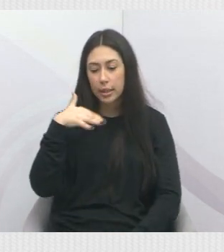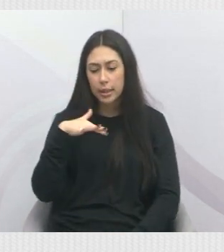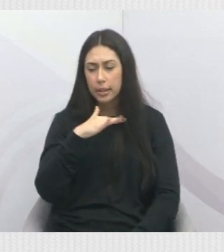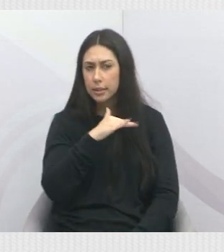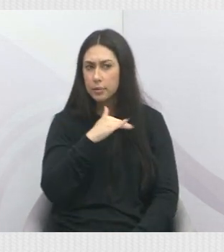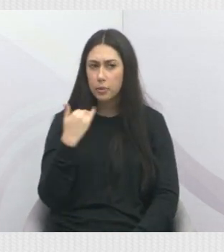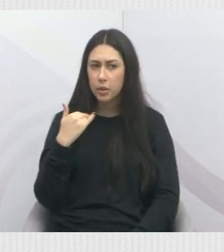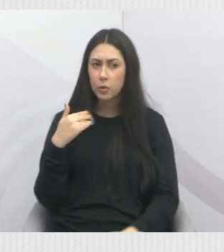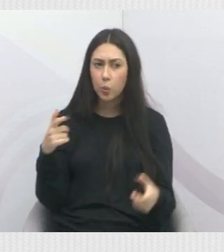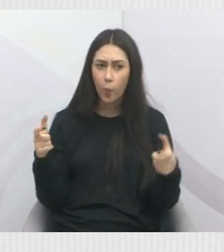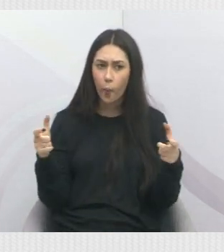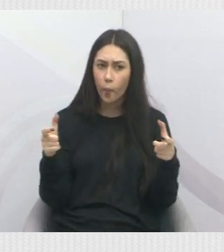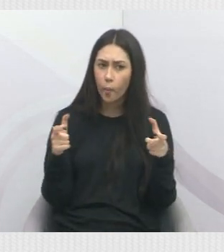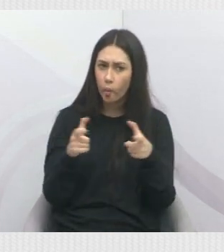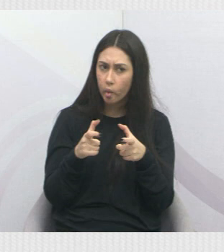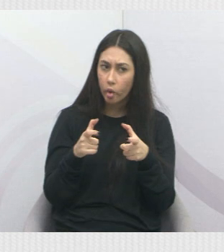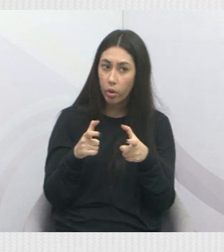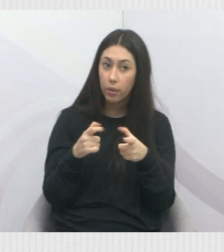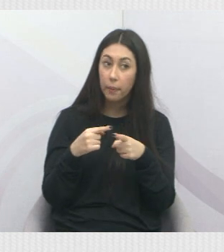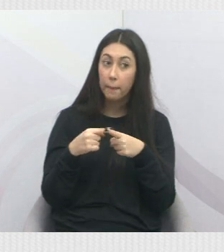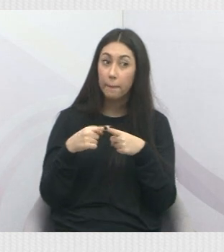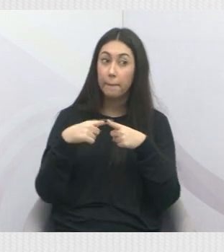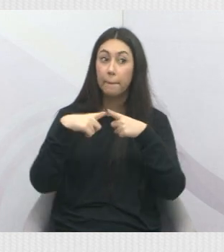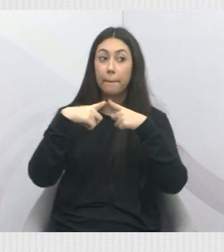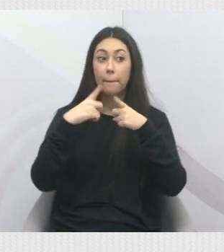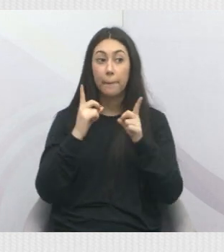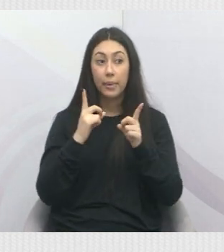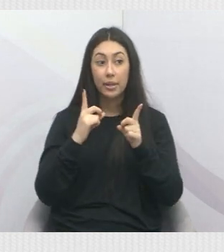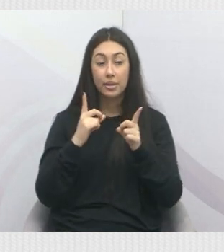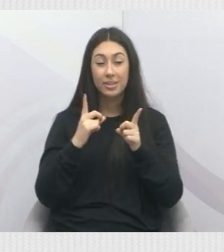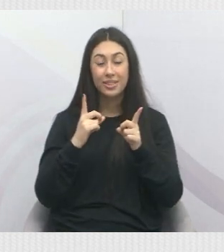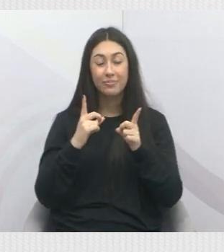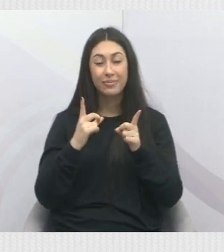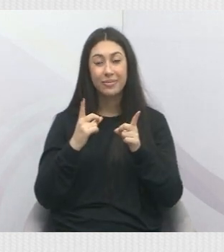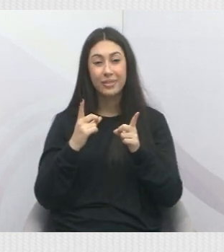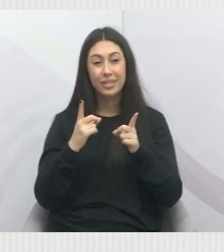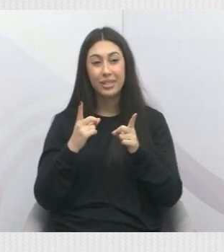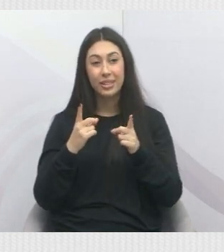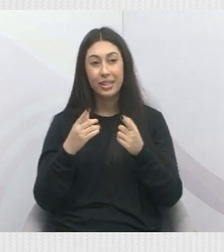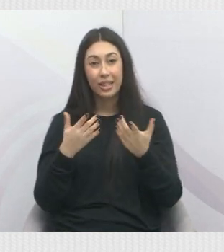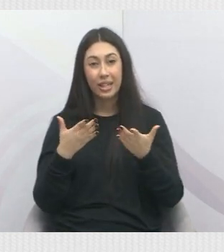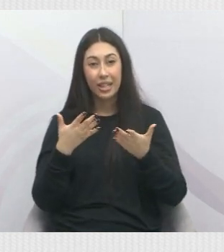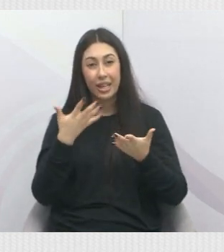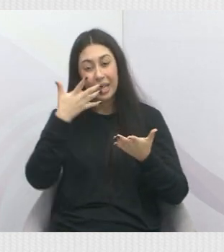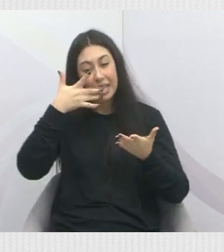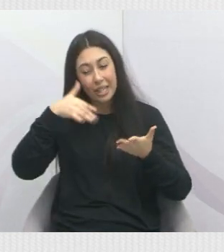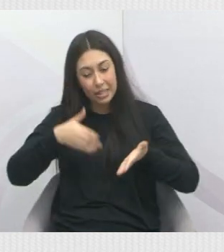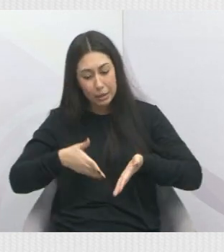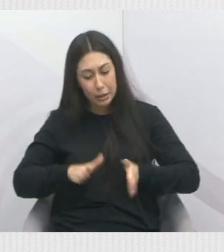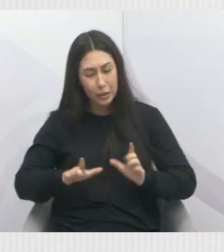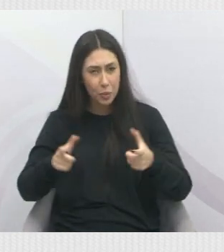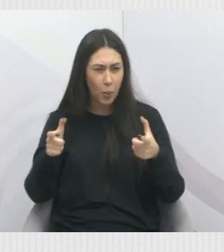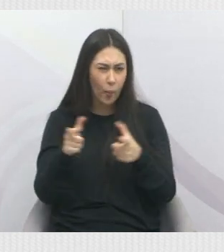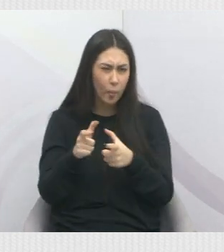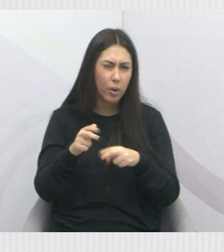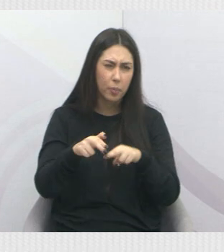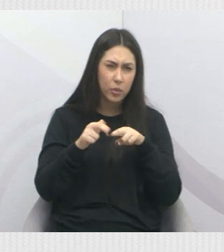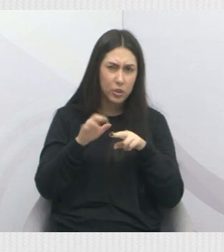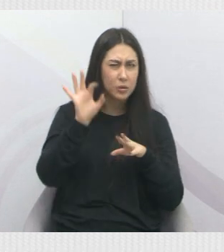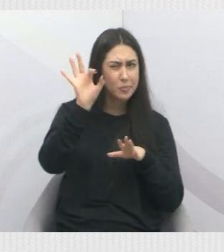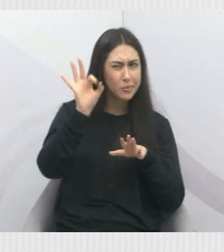de 8 para 7. Porém, como o número de nascidos é menor, essa taxa dá um pouco